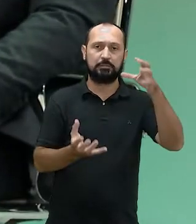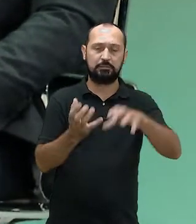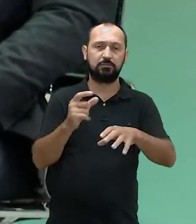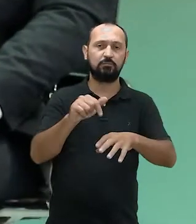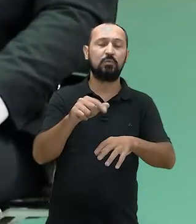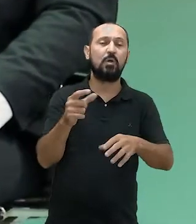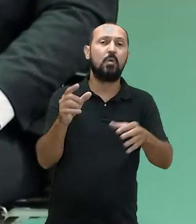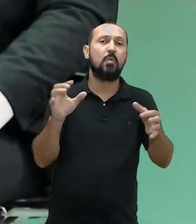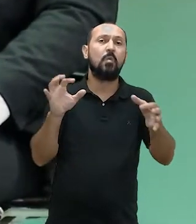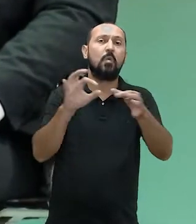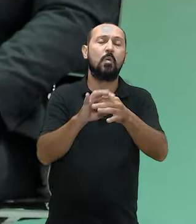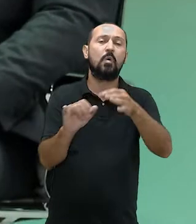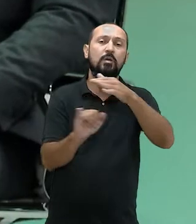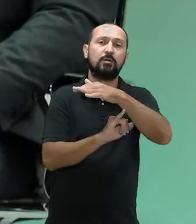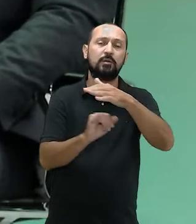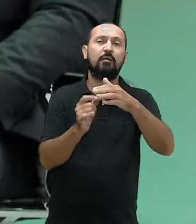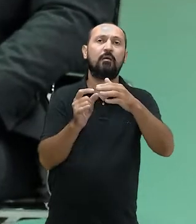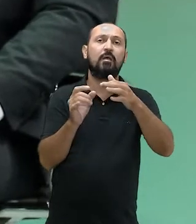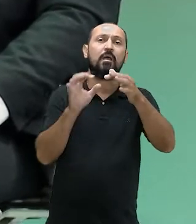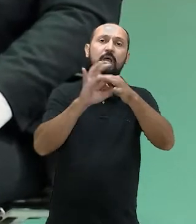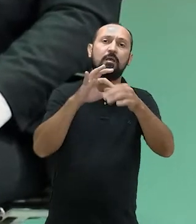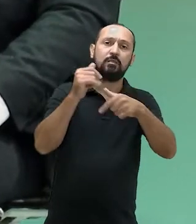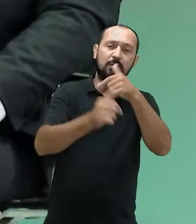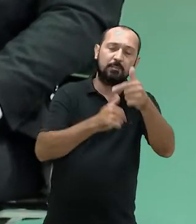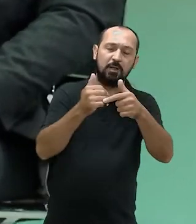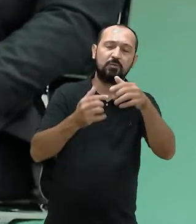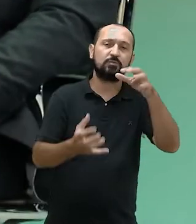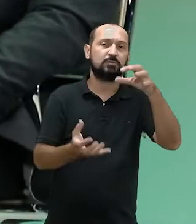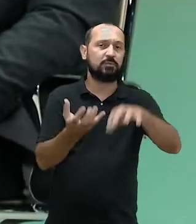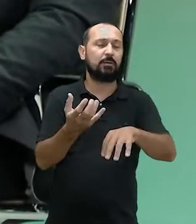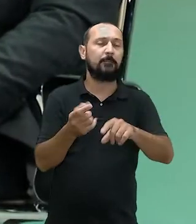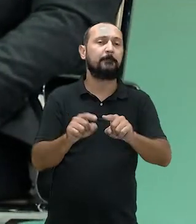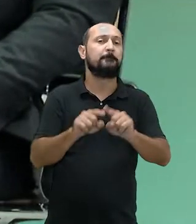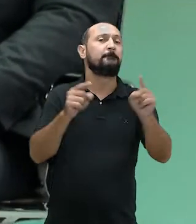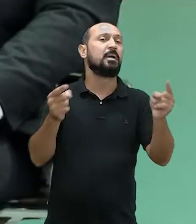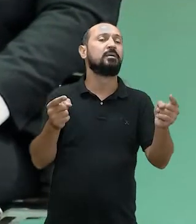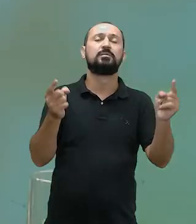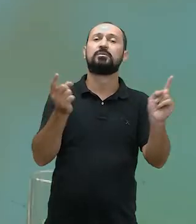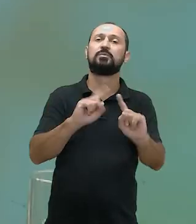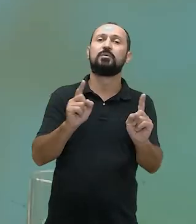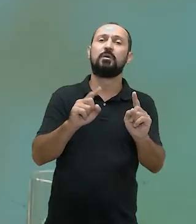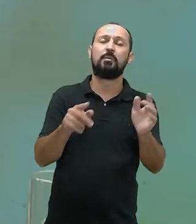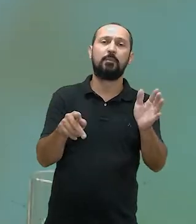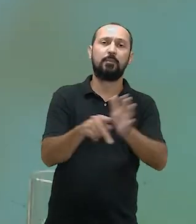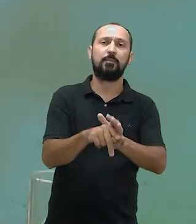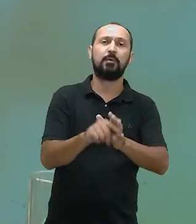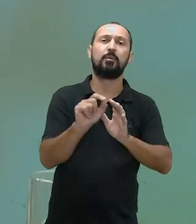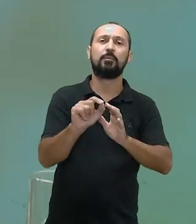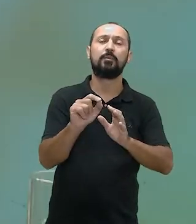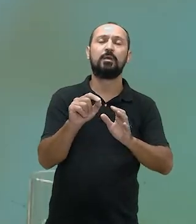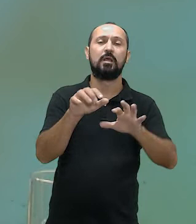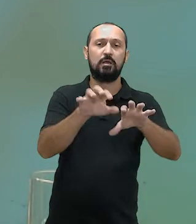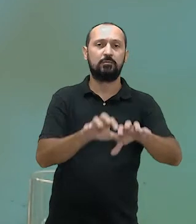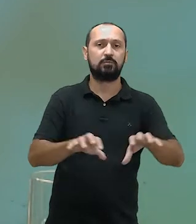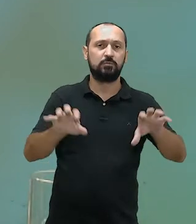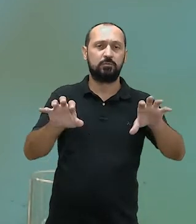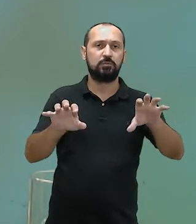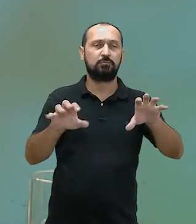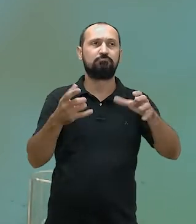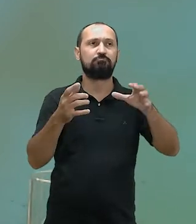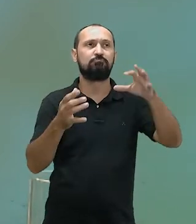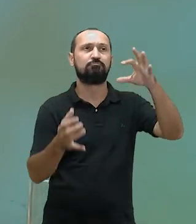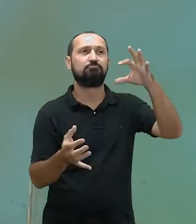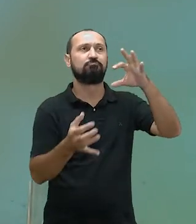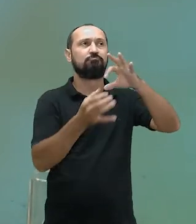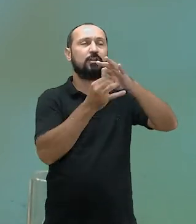que não é ligado, trabalha com o Senado, mas não é um órgão com certa autonomia.